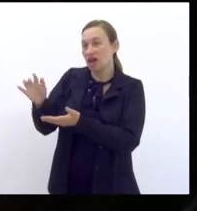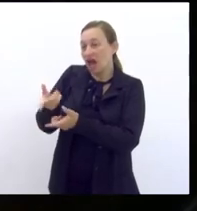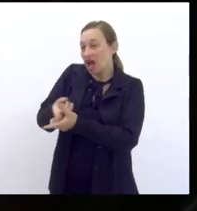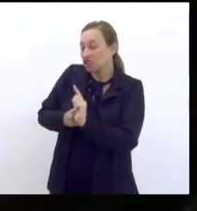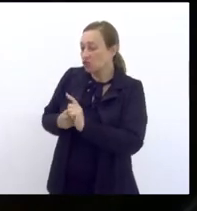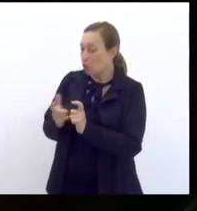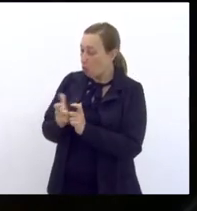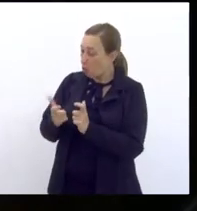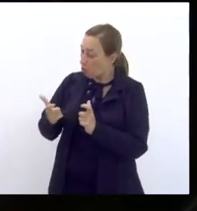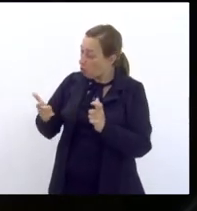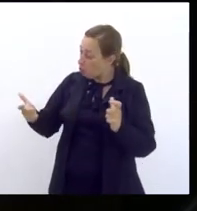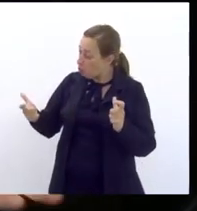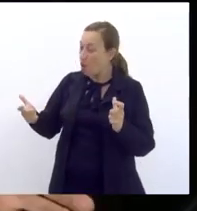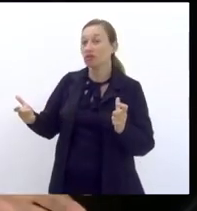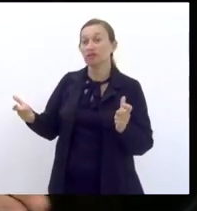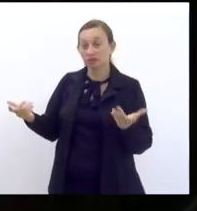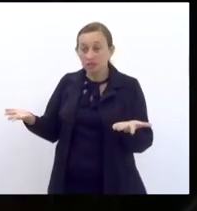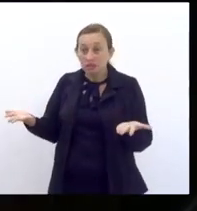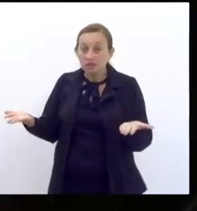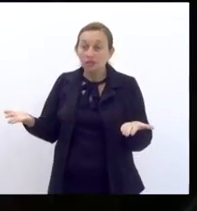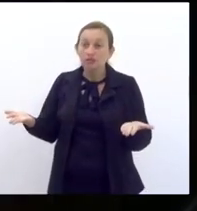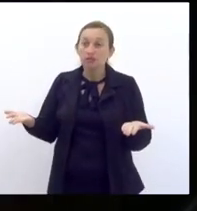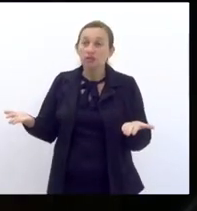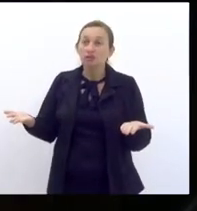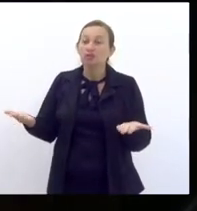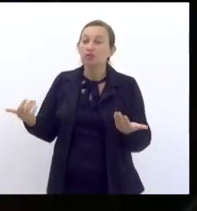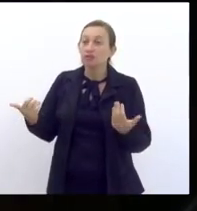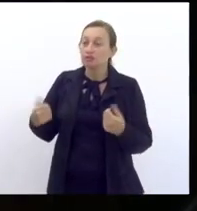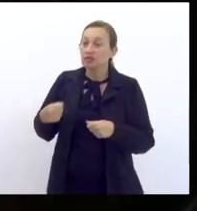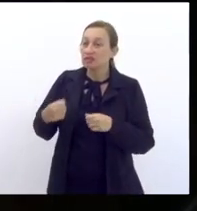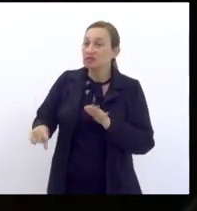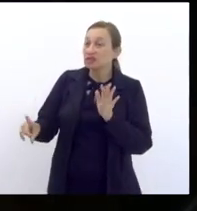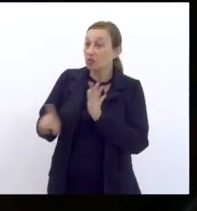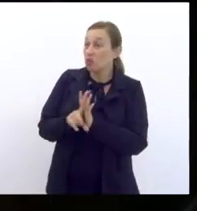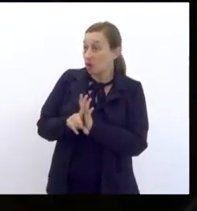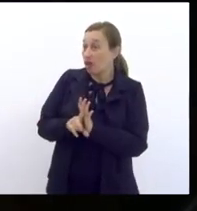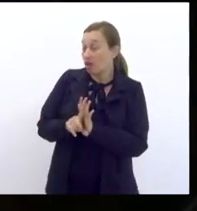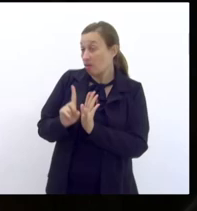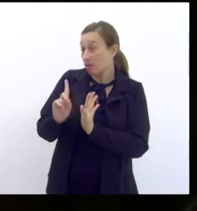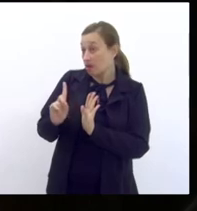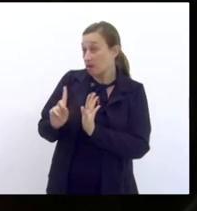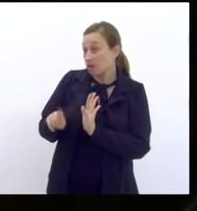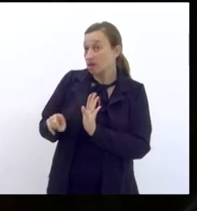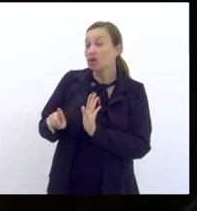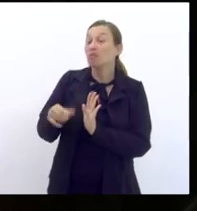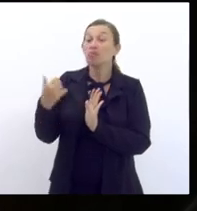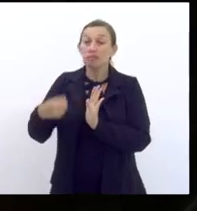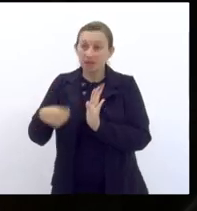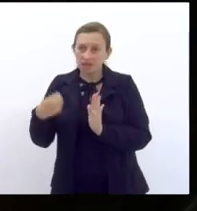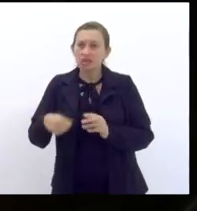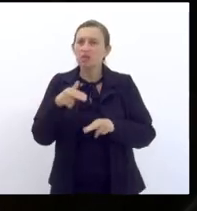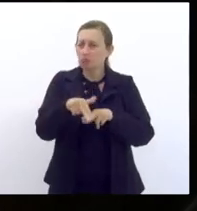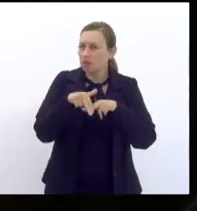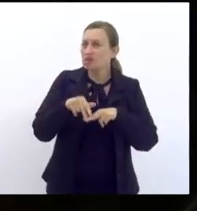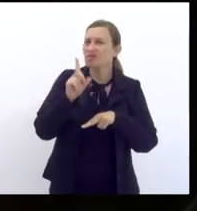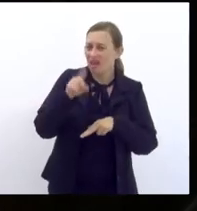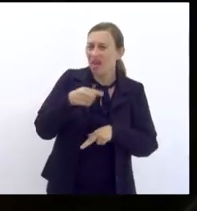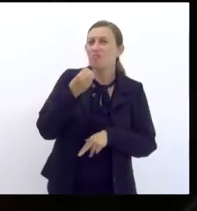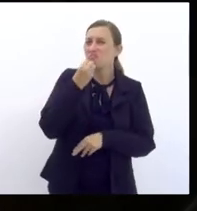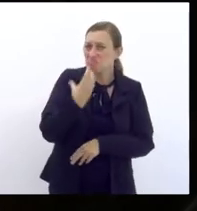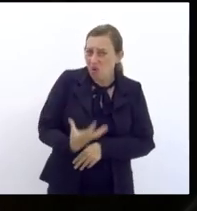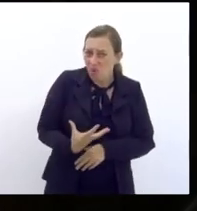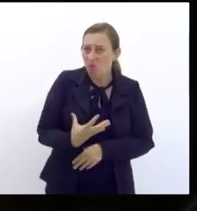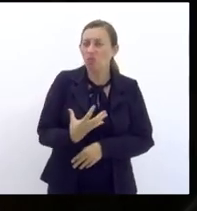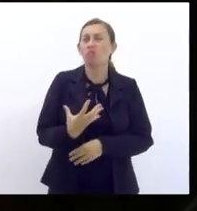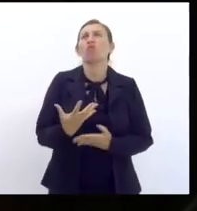acumulando acumulando e a perdão da dívida sua remissão você tem que ter uma legislação para isso então o que a gente precisa e por isso é muito oportuna aqui